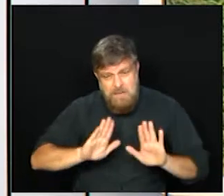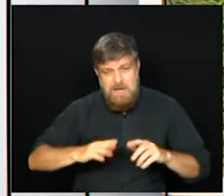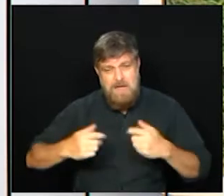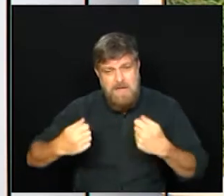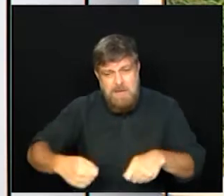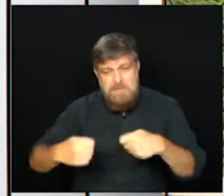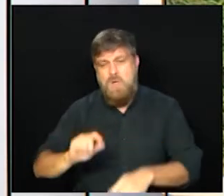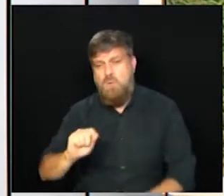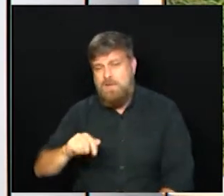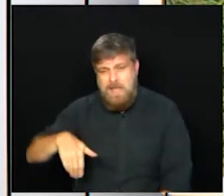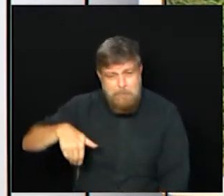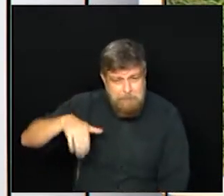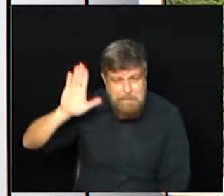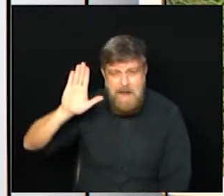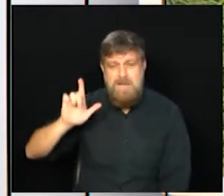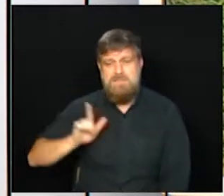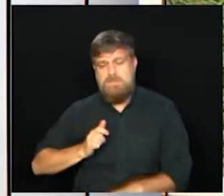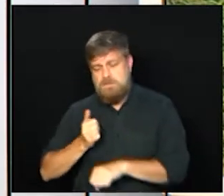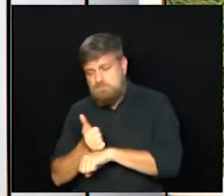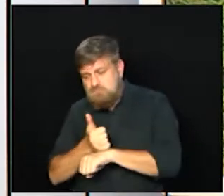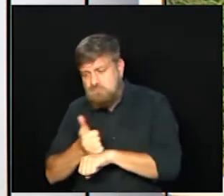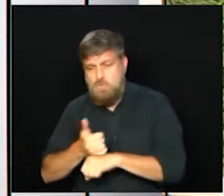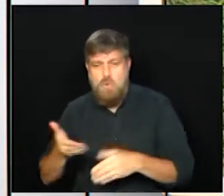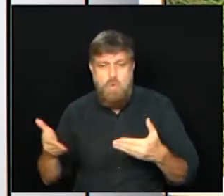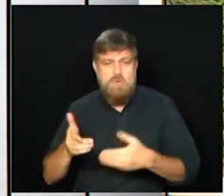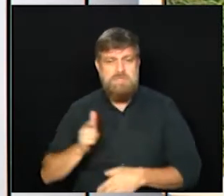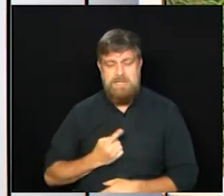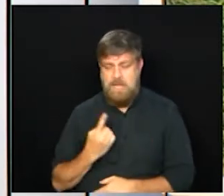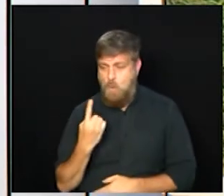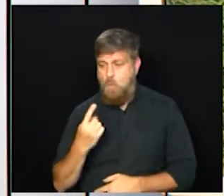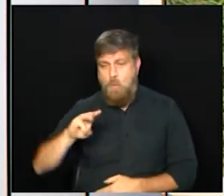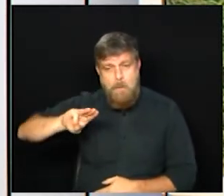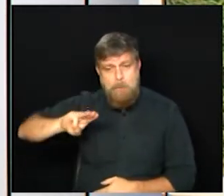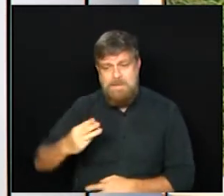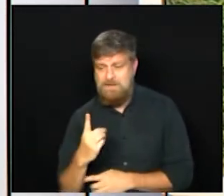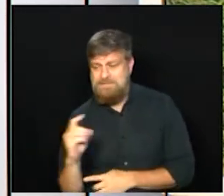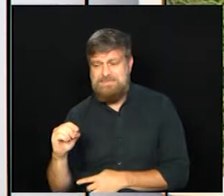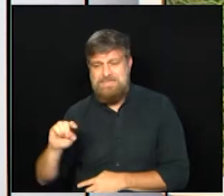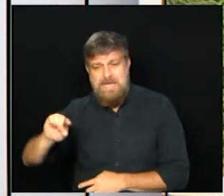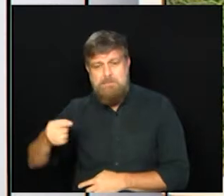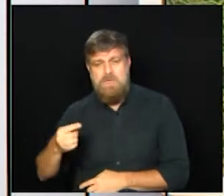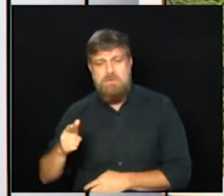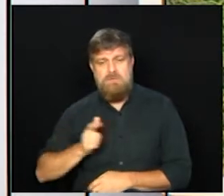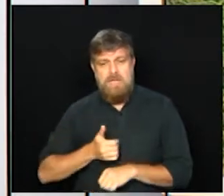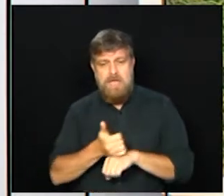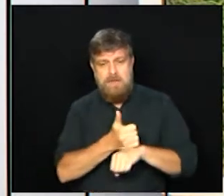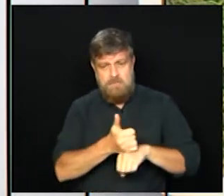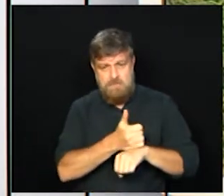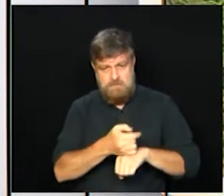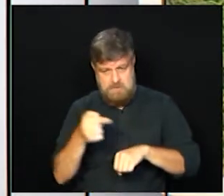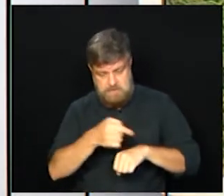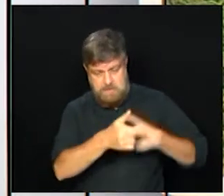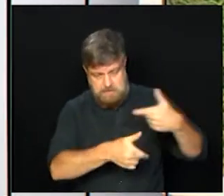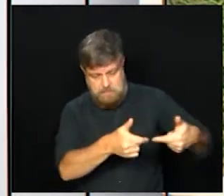precisa ampliar, precisa ter mais. Hoje nós temos uma cidade com 1.100.000 habitantes com uma equipe multidisciplinar, né? Então, é